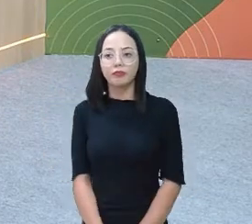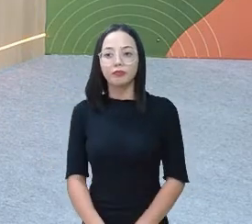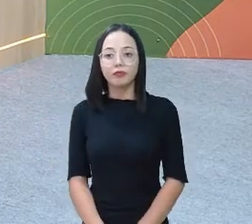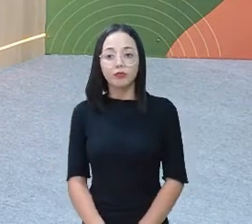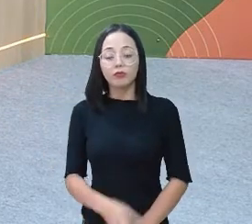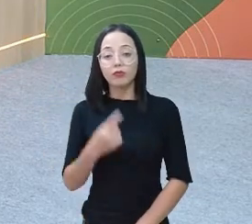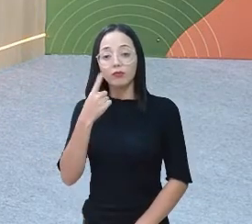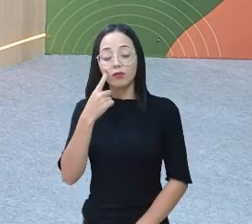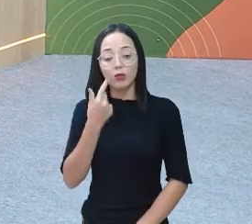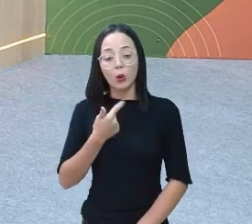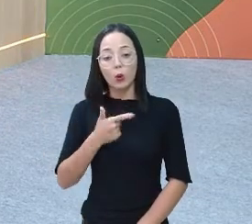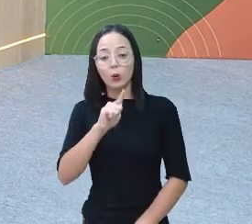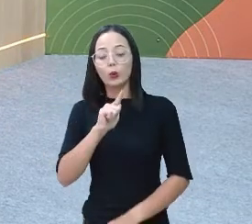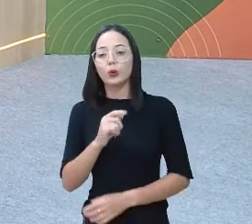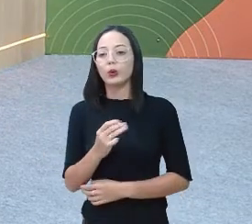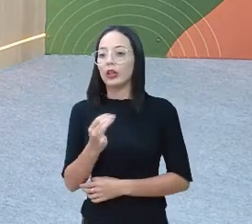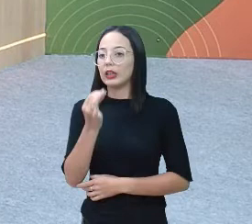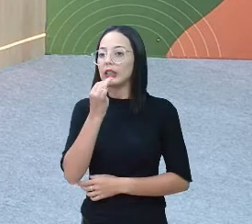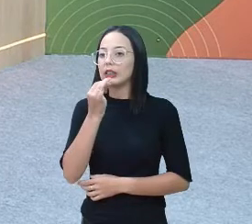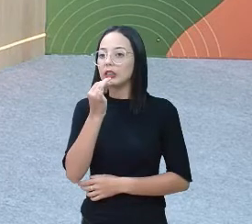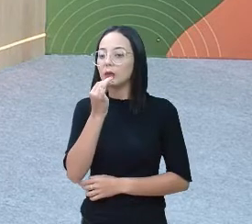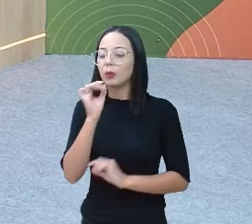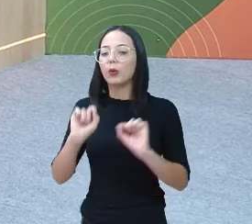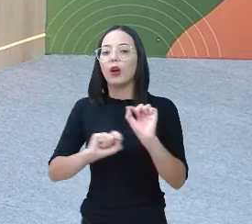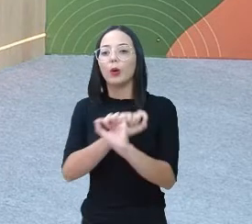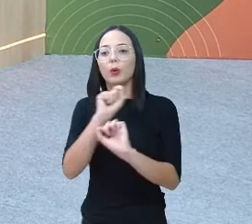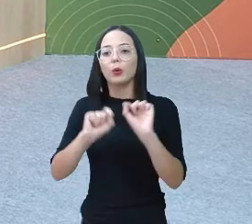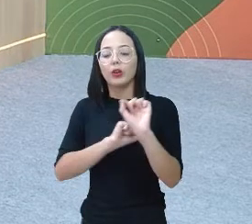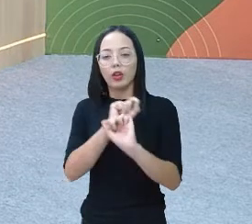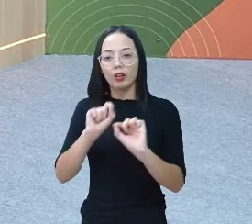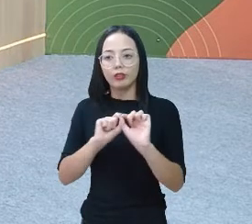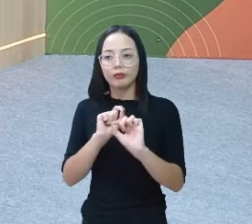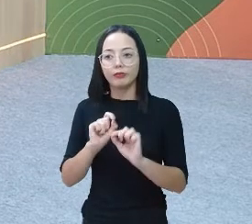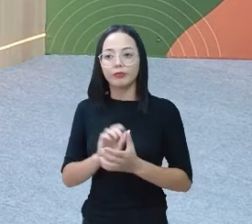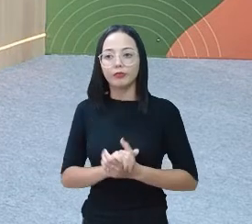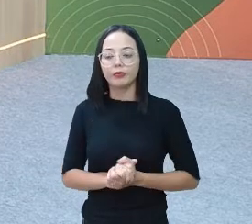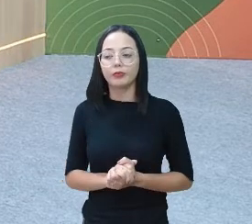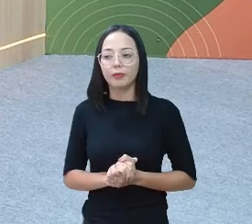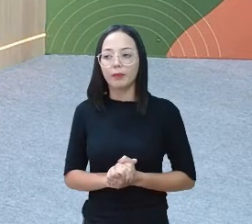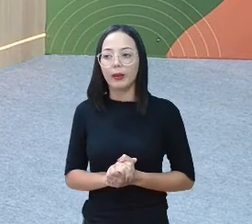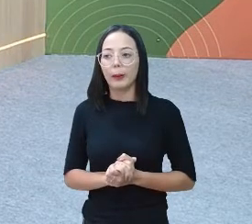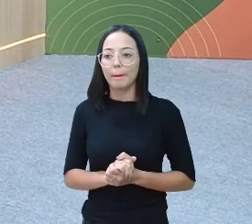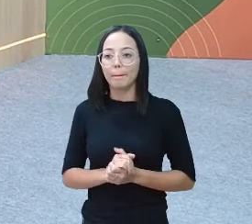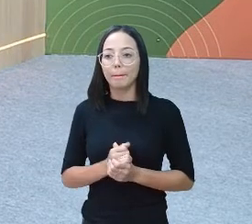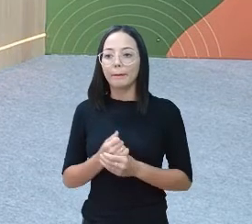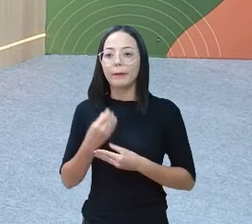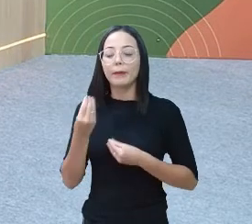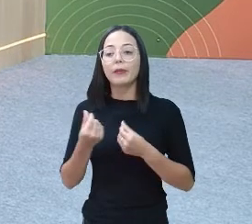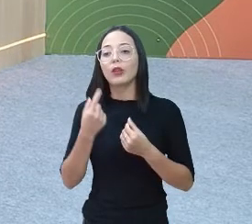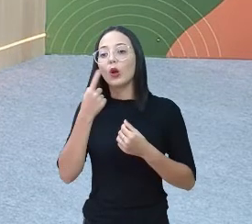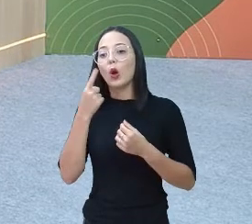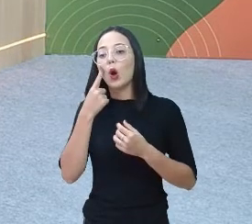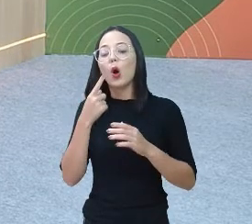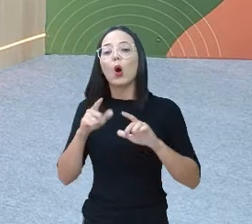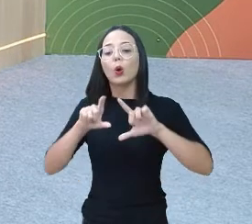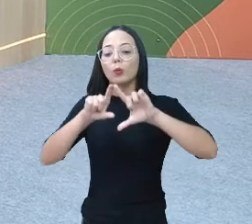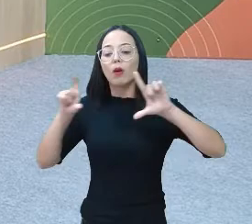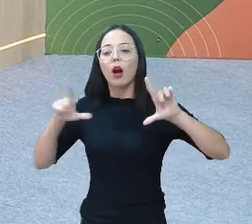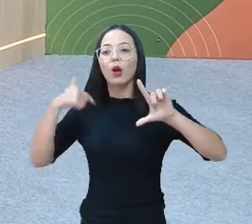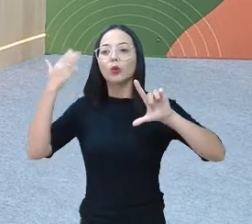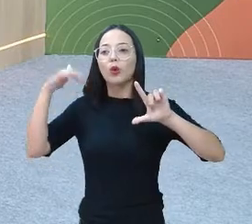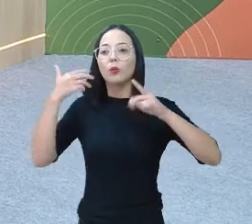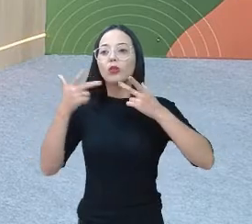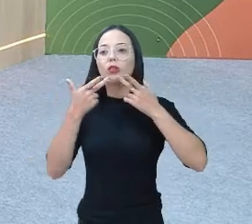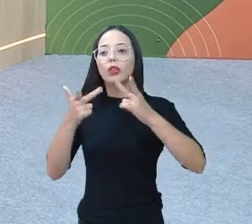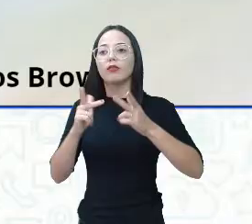Outro exemplo aqui de aliteração é esse trecho de uma música que fala